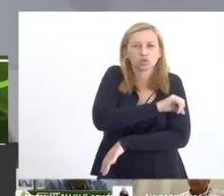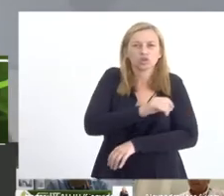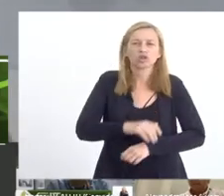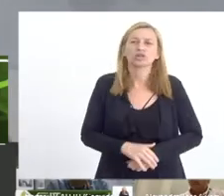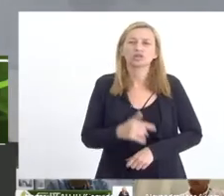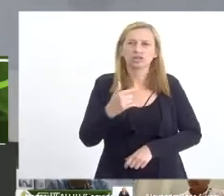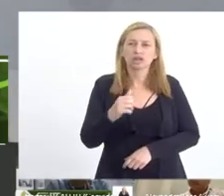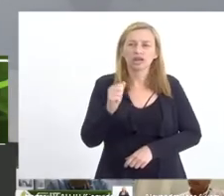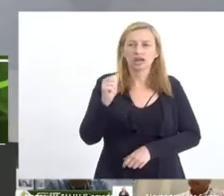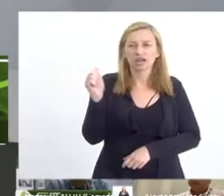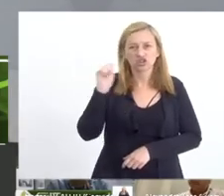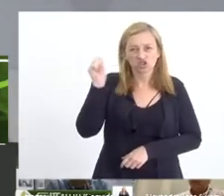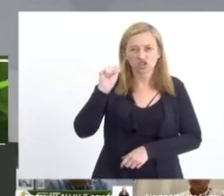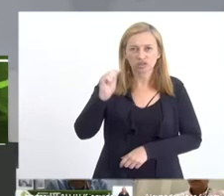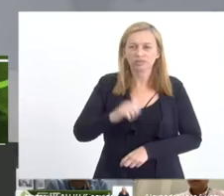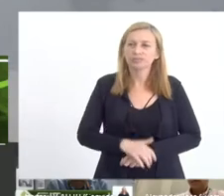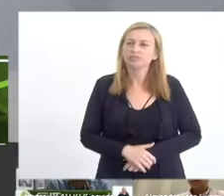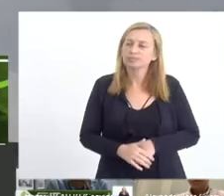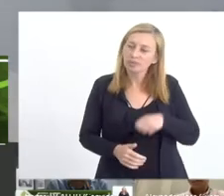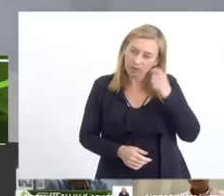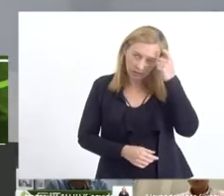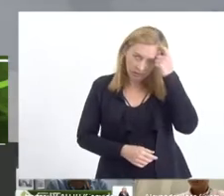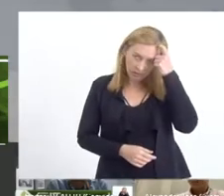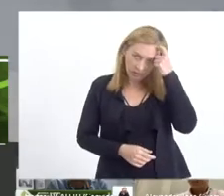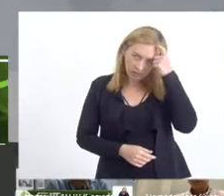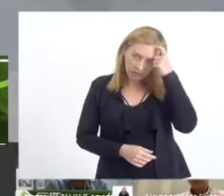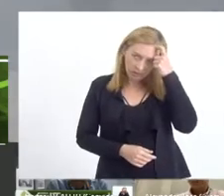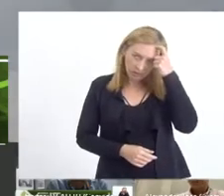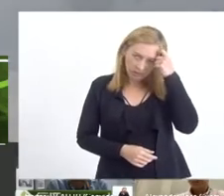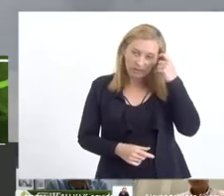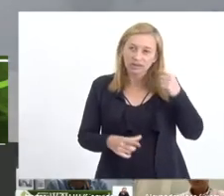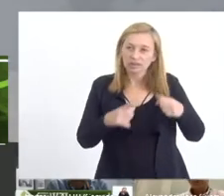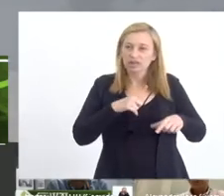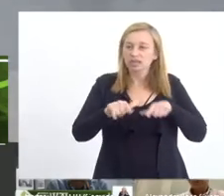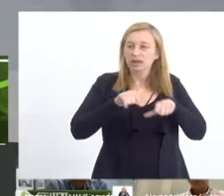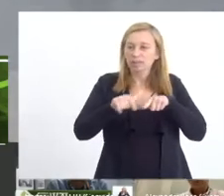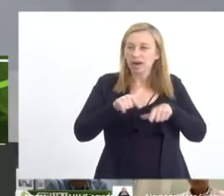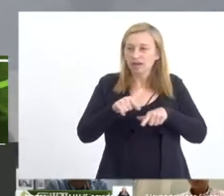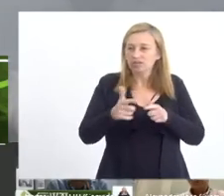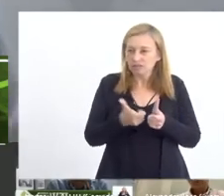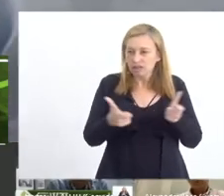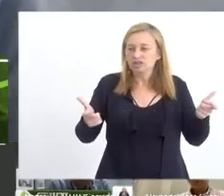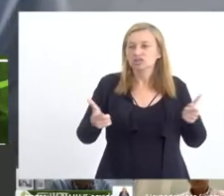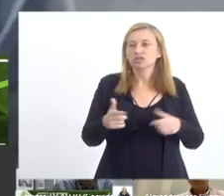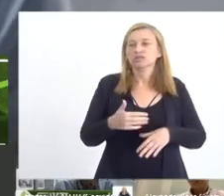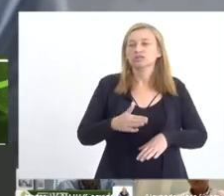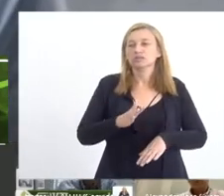Argentina. Então, aqui é, a gente vai ter bastante trabalho em frente.